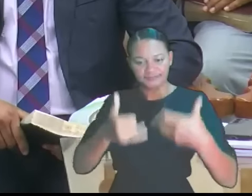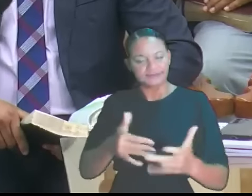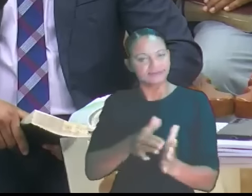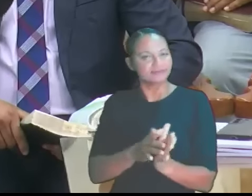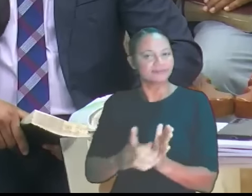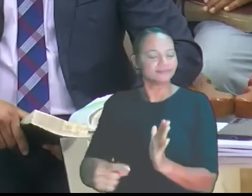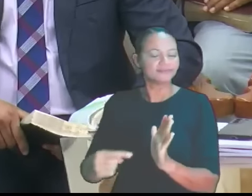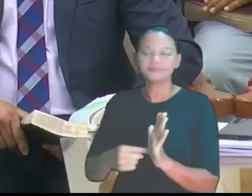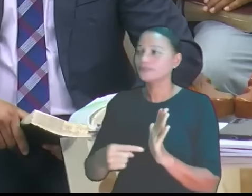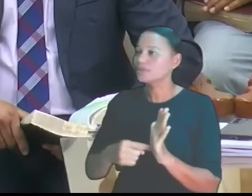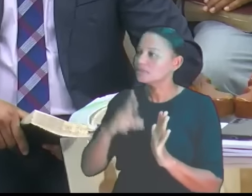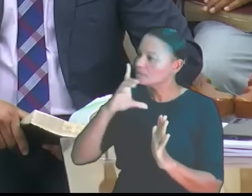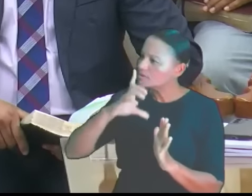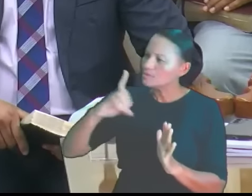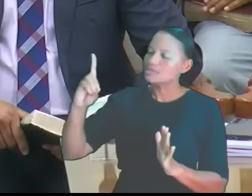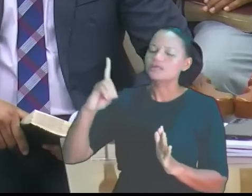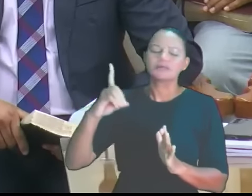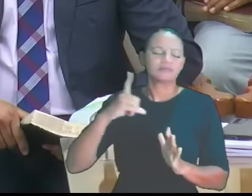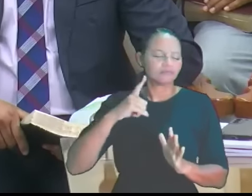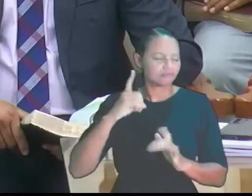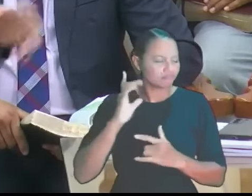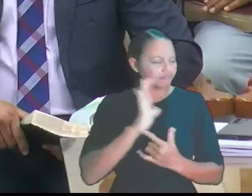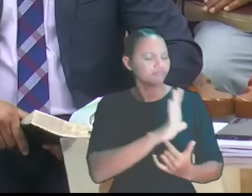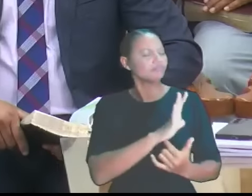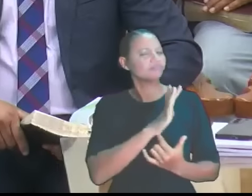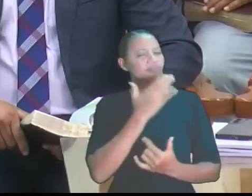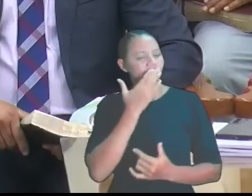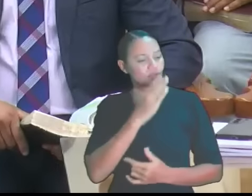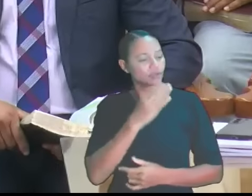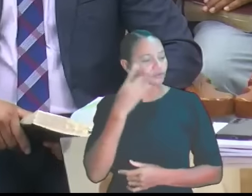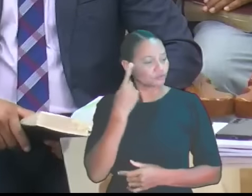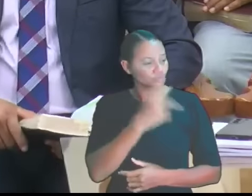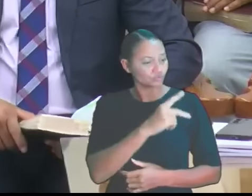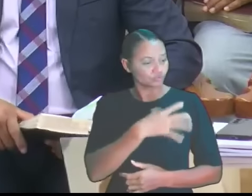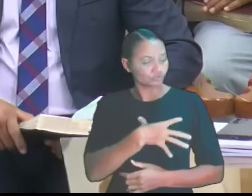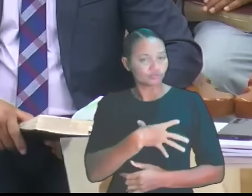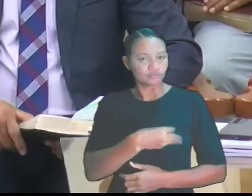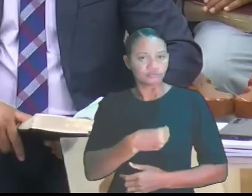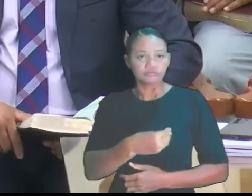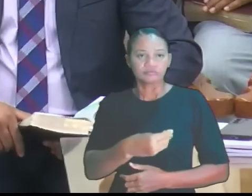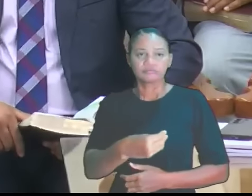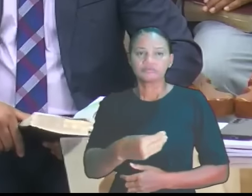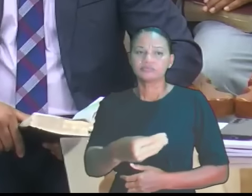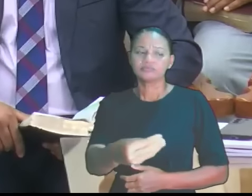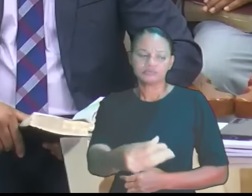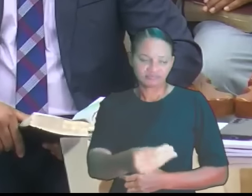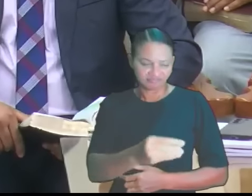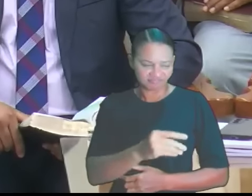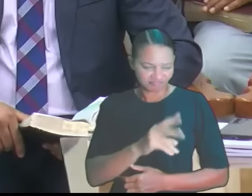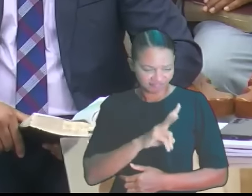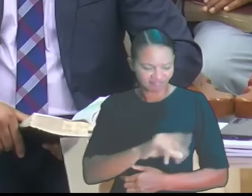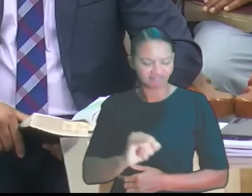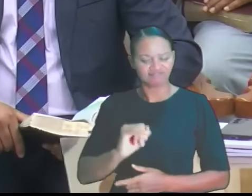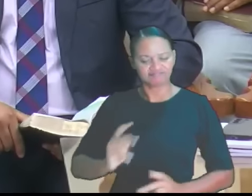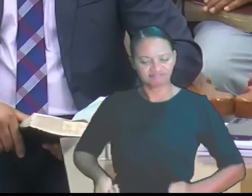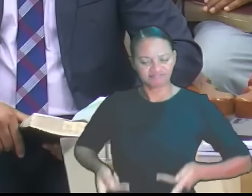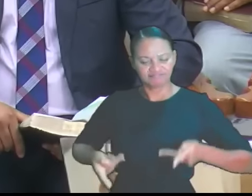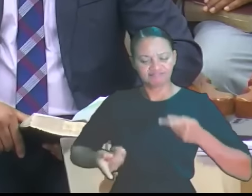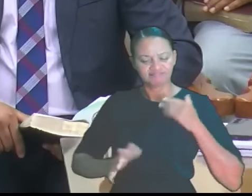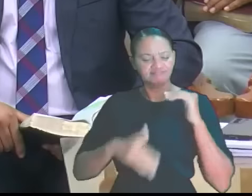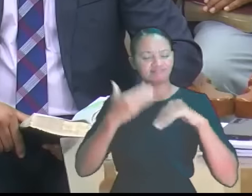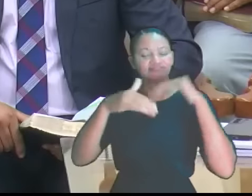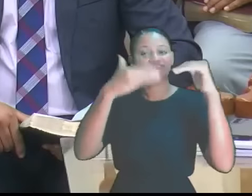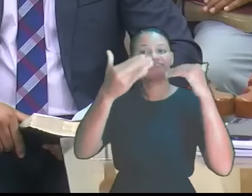fez promessa a Abraão: Abraão, a sua descendência será próspera. Só que tem uma coisa,